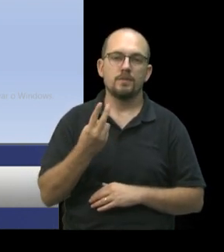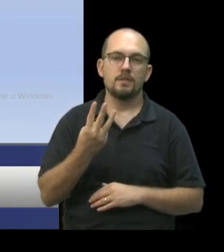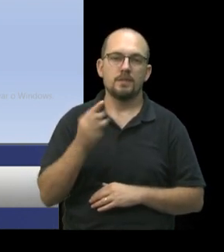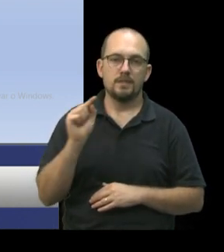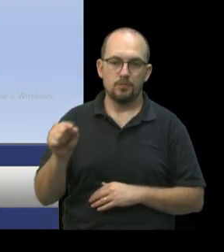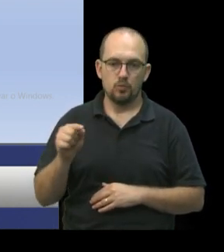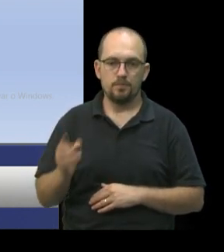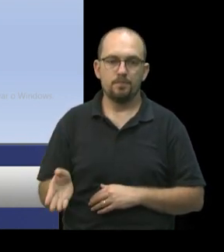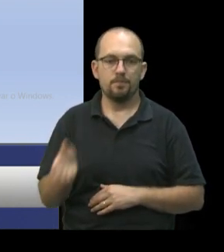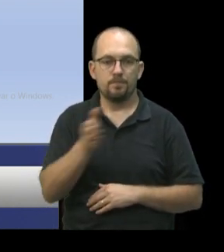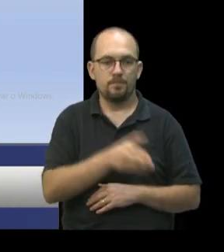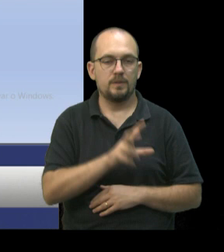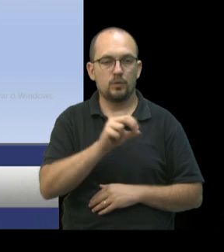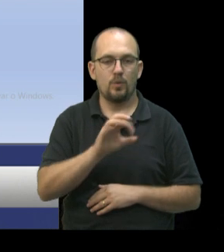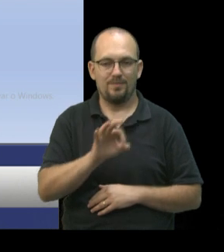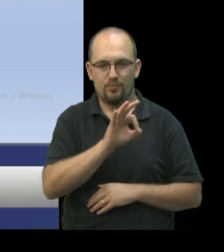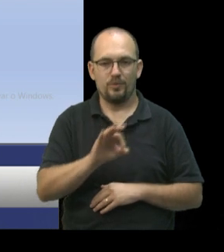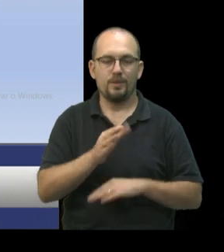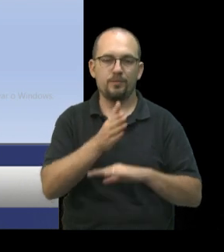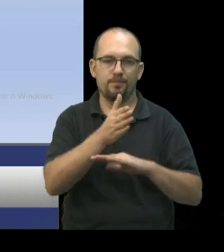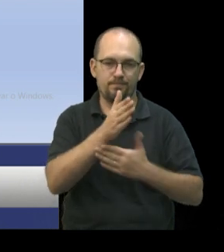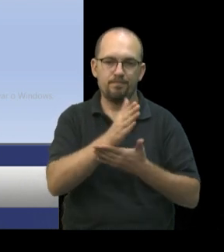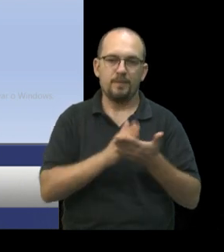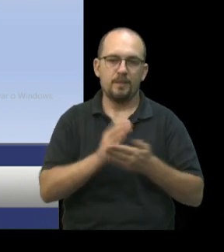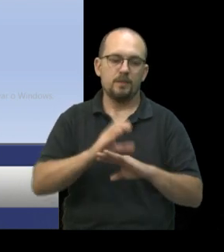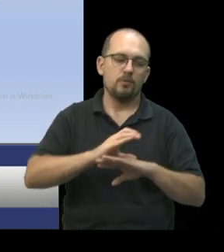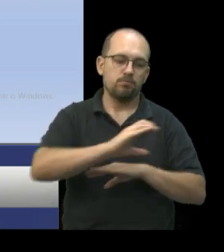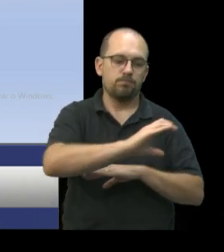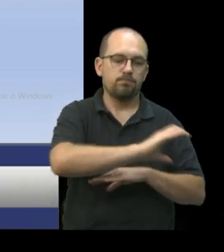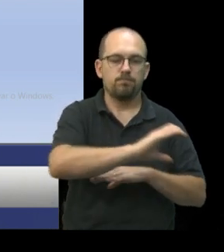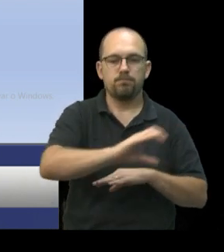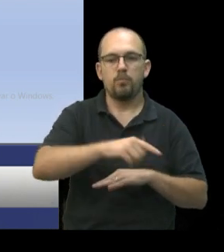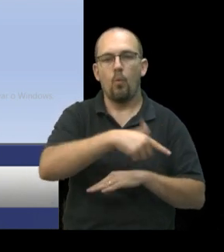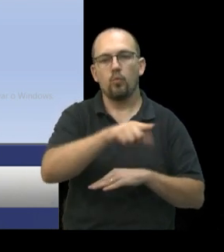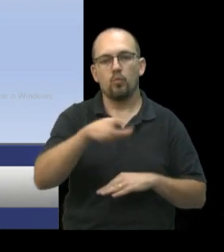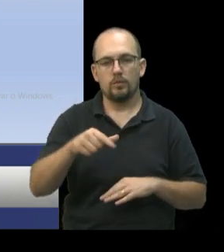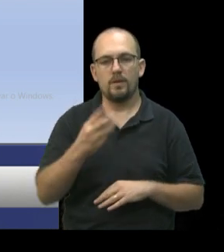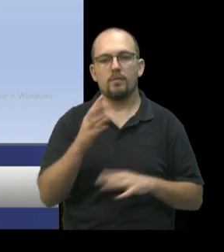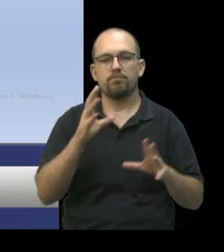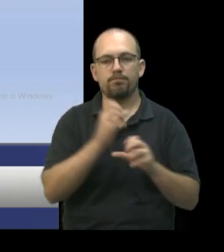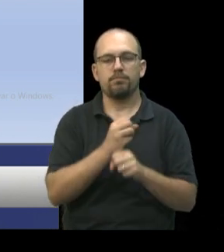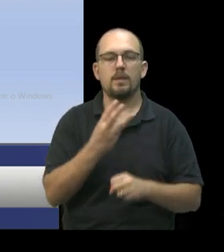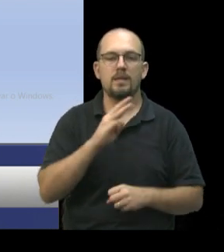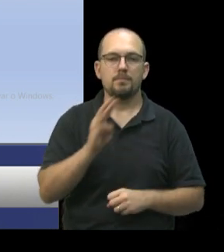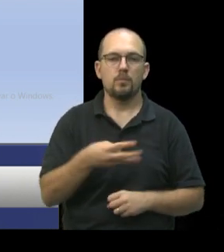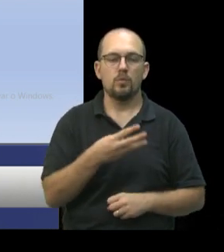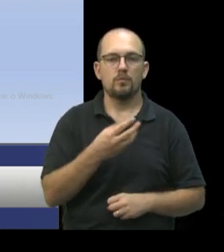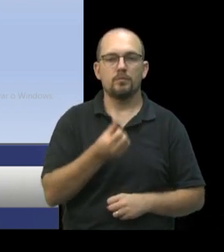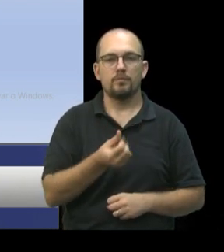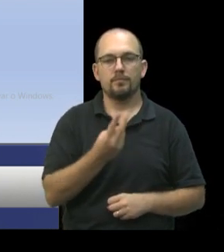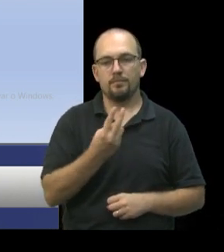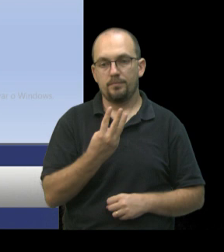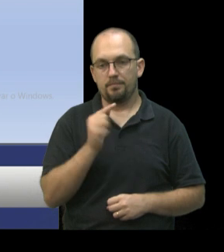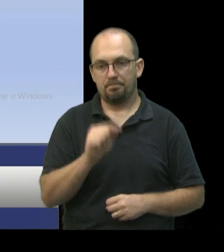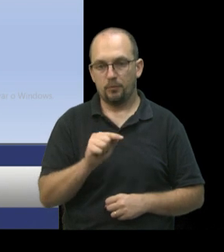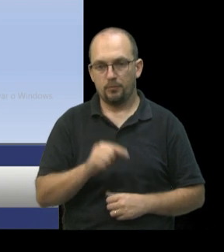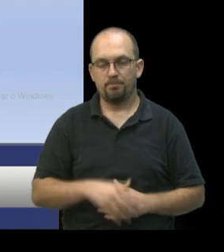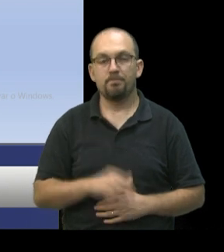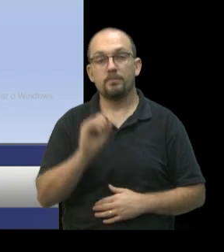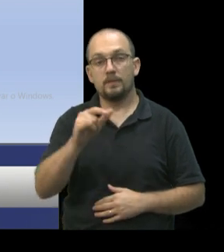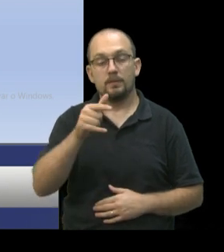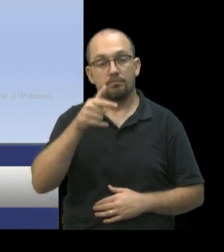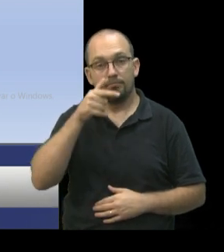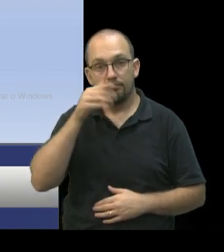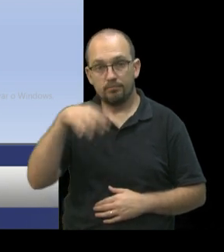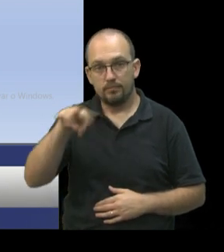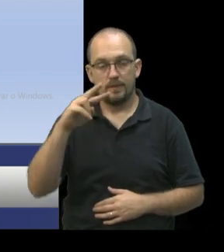3.623.000, 50% aplicado nas demais áreas, que corresponde a 3.623.000. Se os senhores vereadores